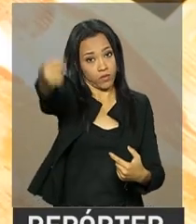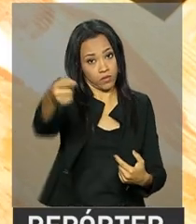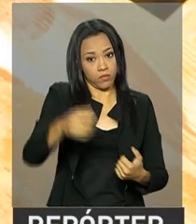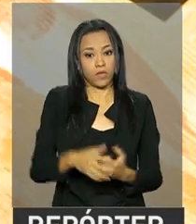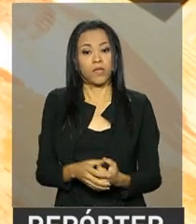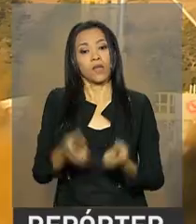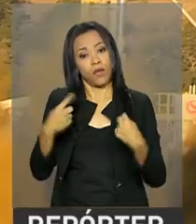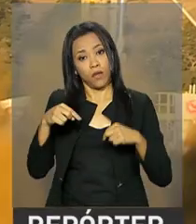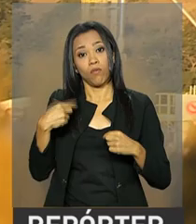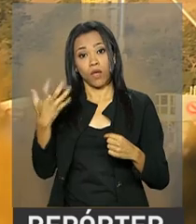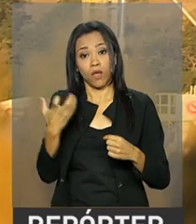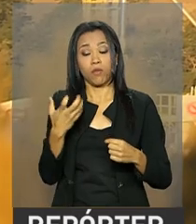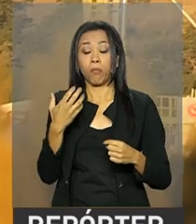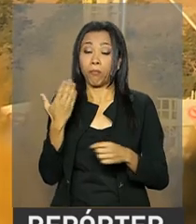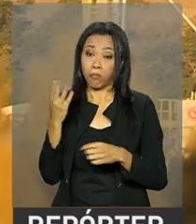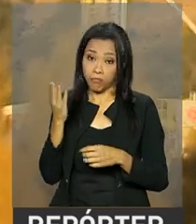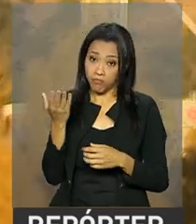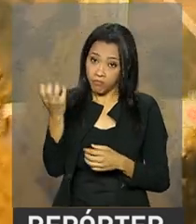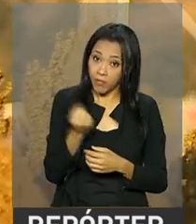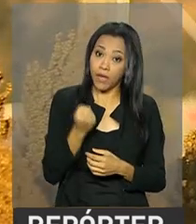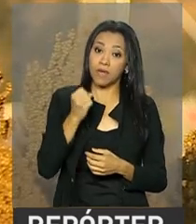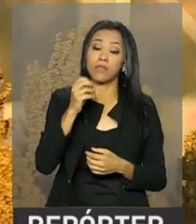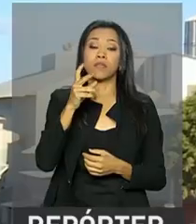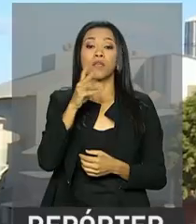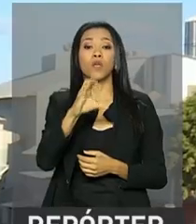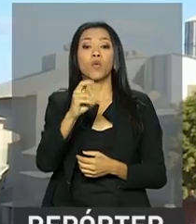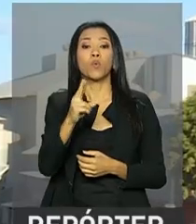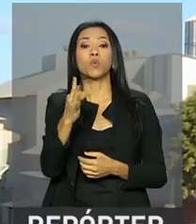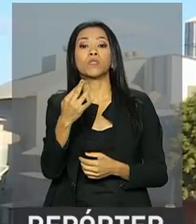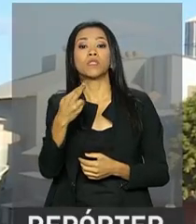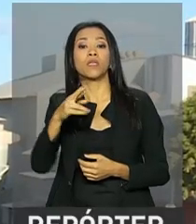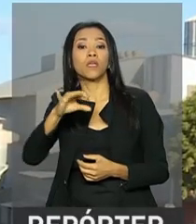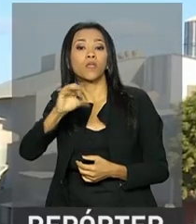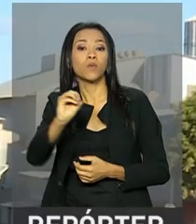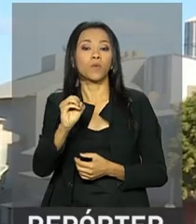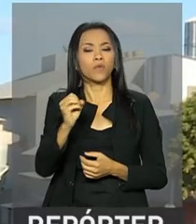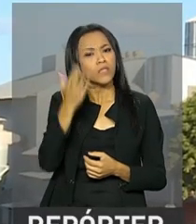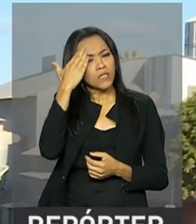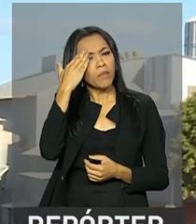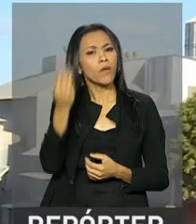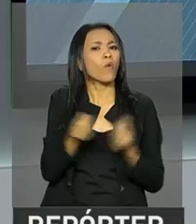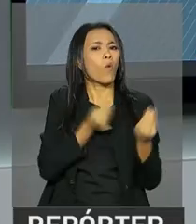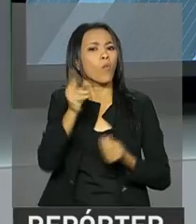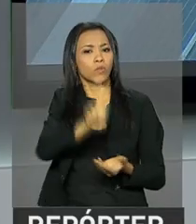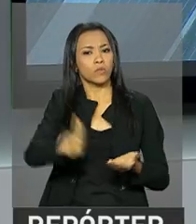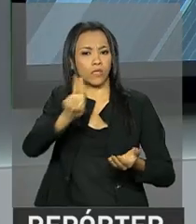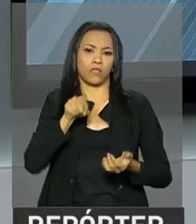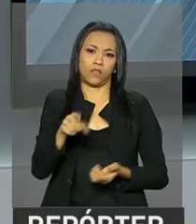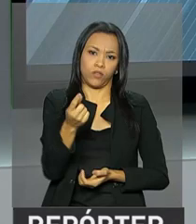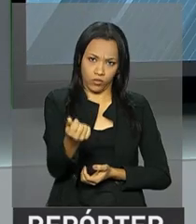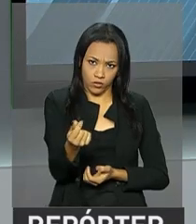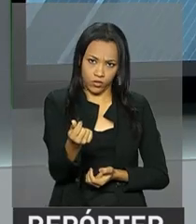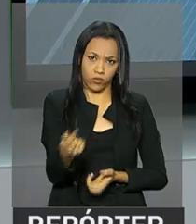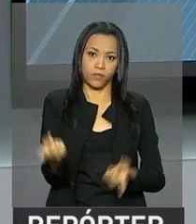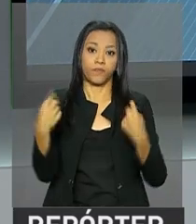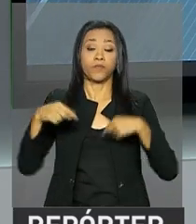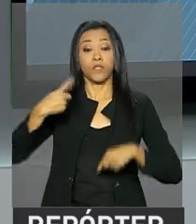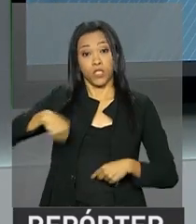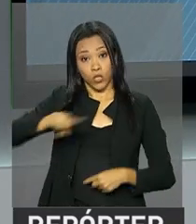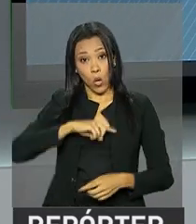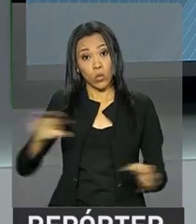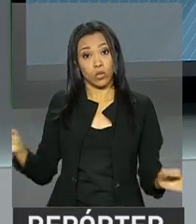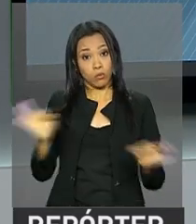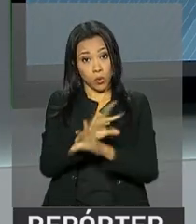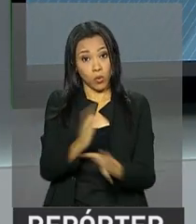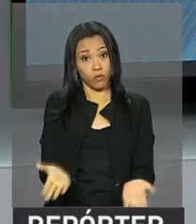esse pré-costeio e aí você faz bons negócios com dinheiro na frente. E nós ficamos por aqui,